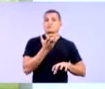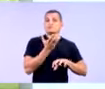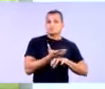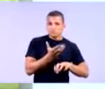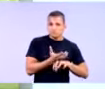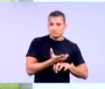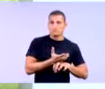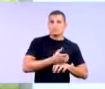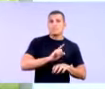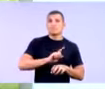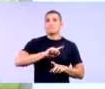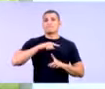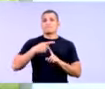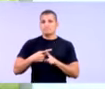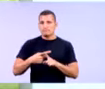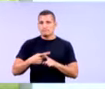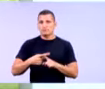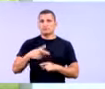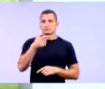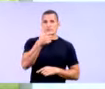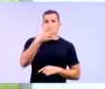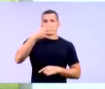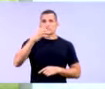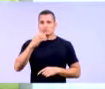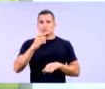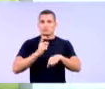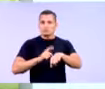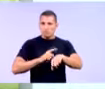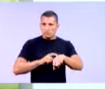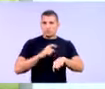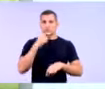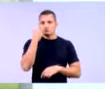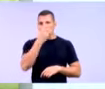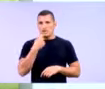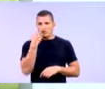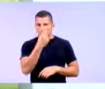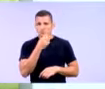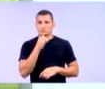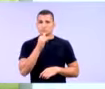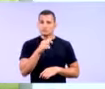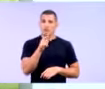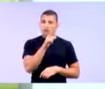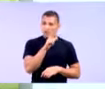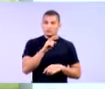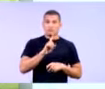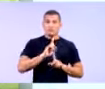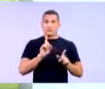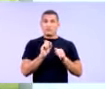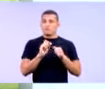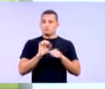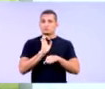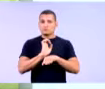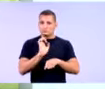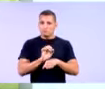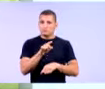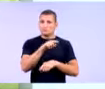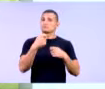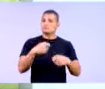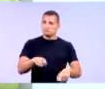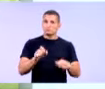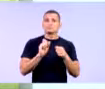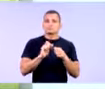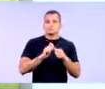disciplinas, fazer as 240 horas de estágio. Caso ele não faça o estágio, aí ele tem que fazer o trabalho